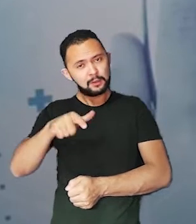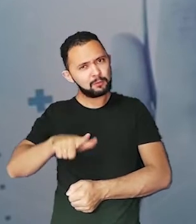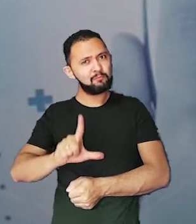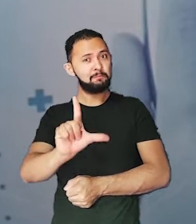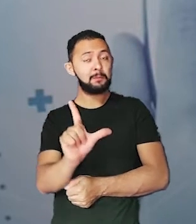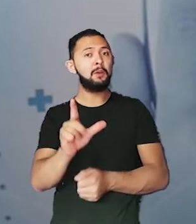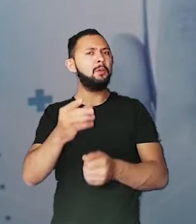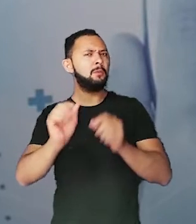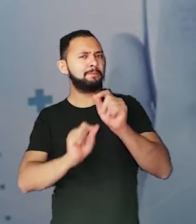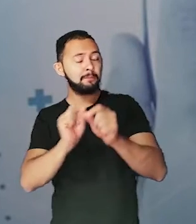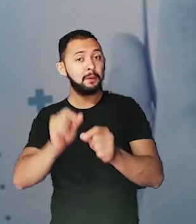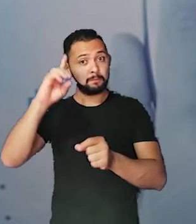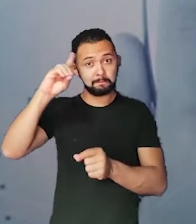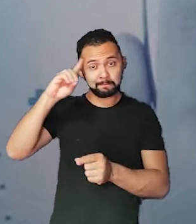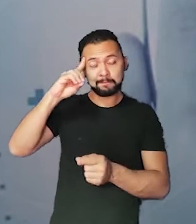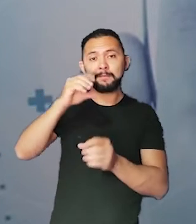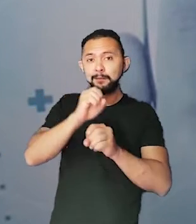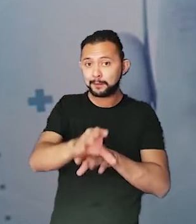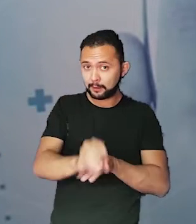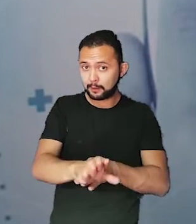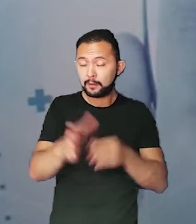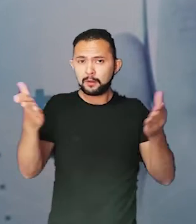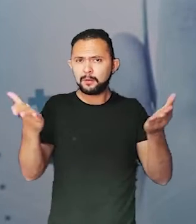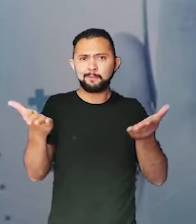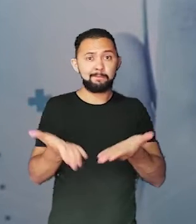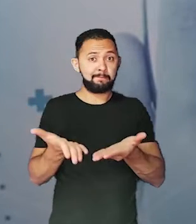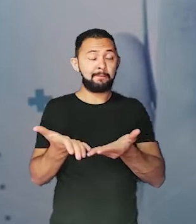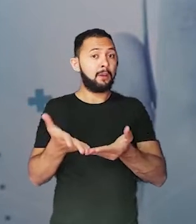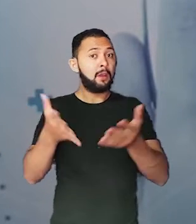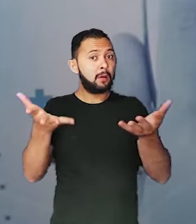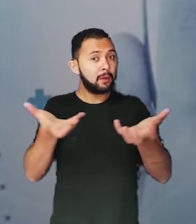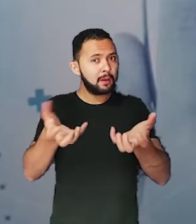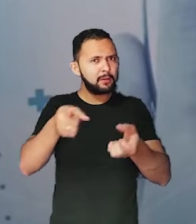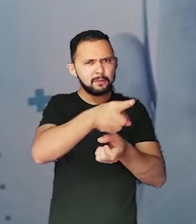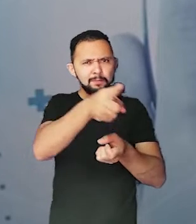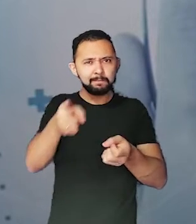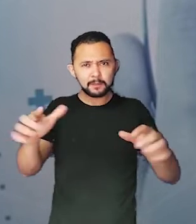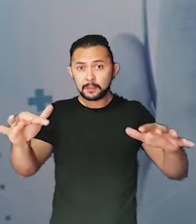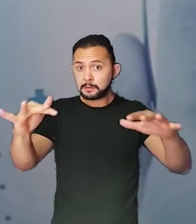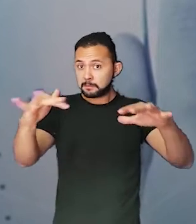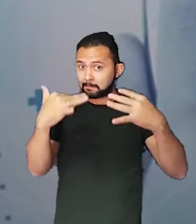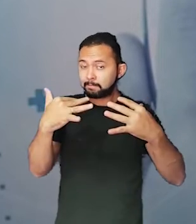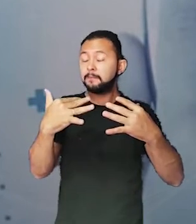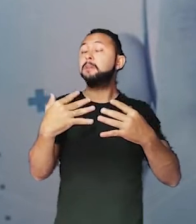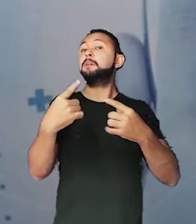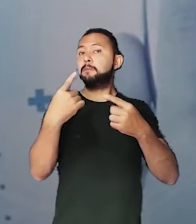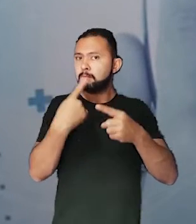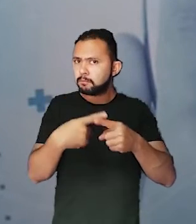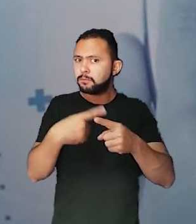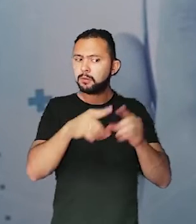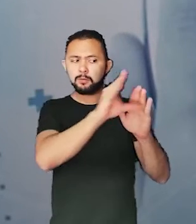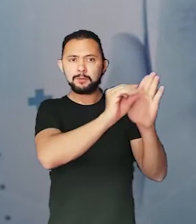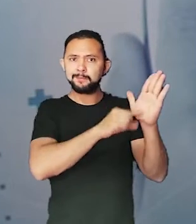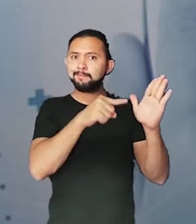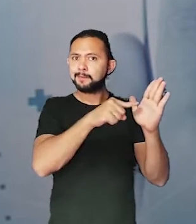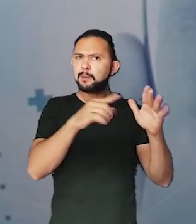nossa rotina de aulas, certo? E hoje, galera, eu vou pedir a atenção de vocês redobrada. Temos um conteúdo que ele é